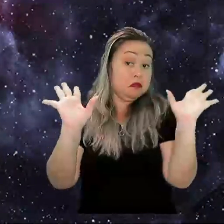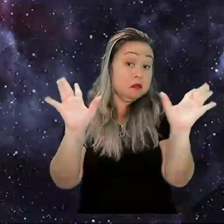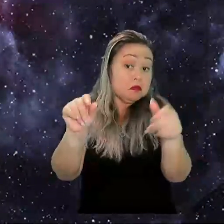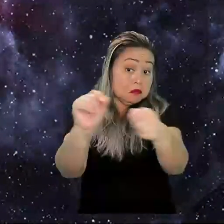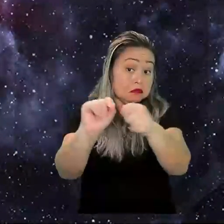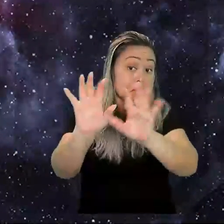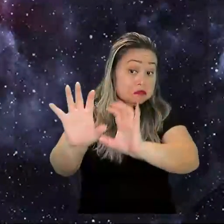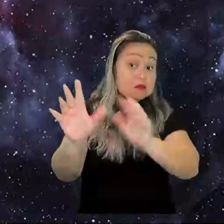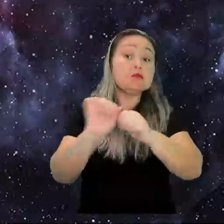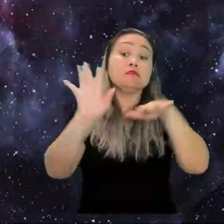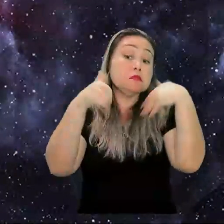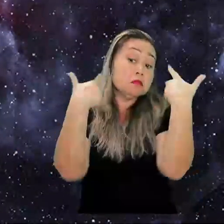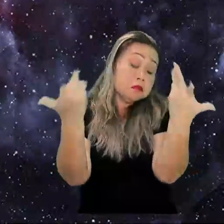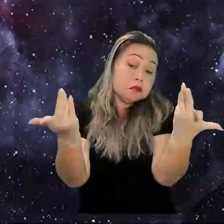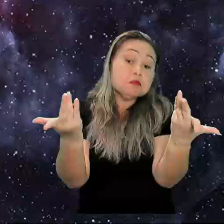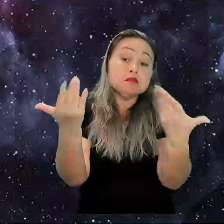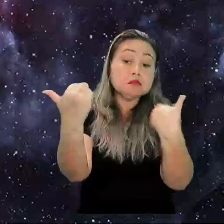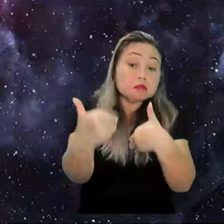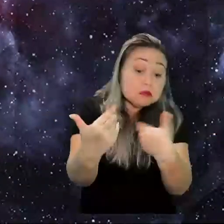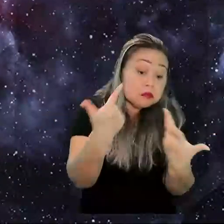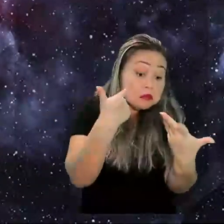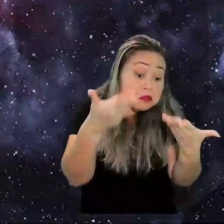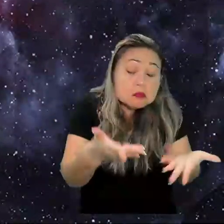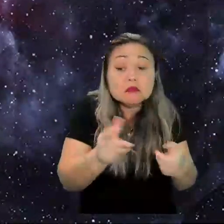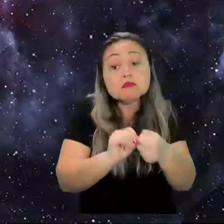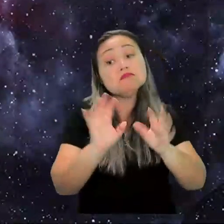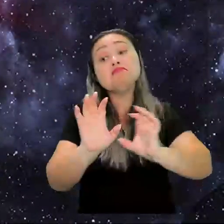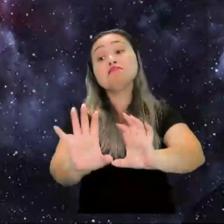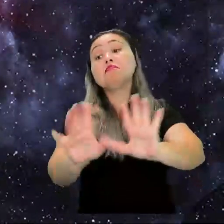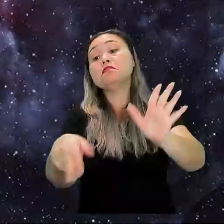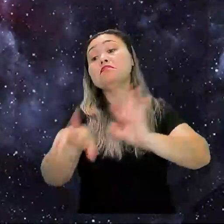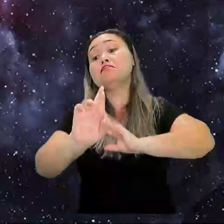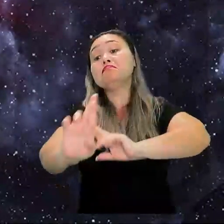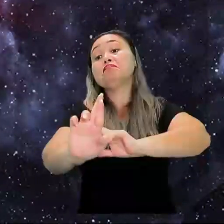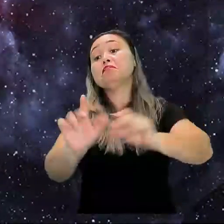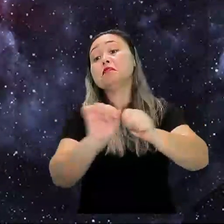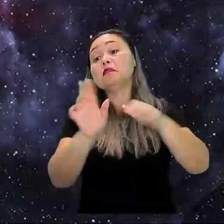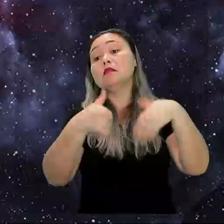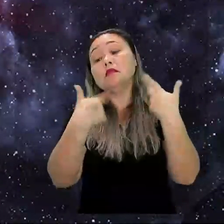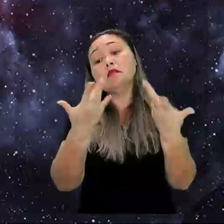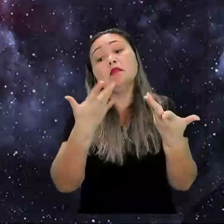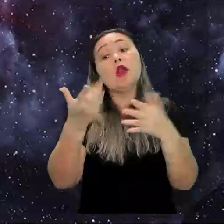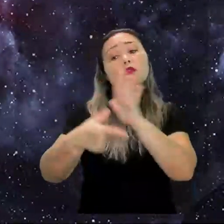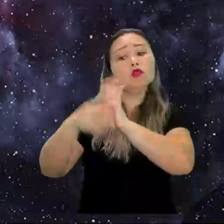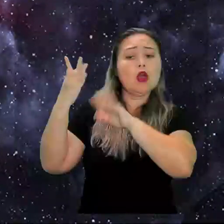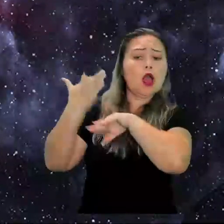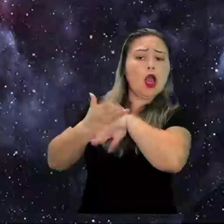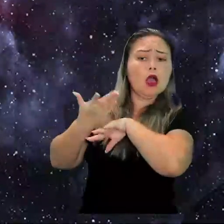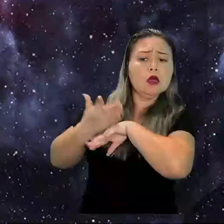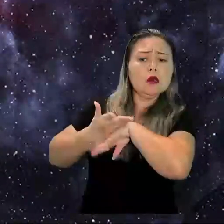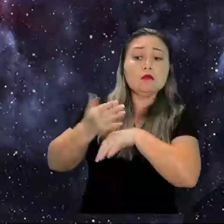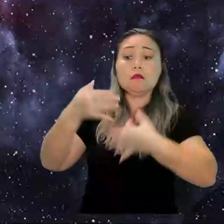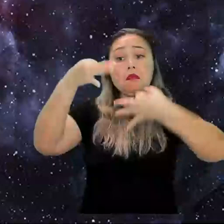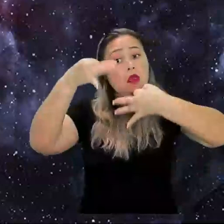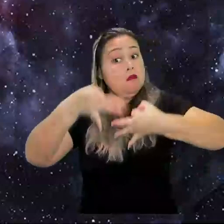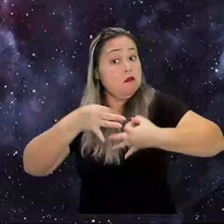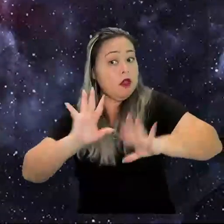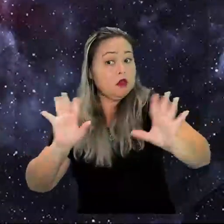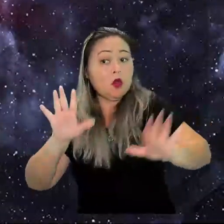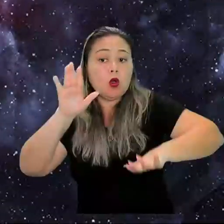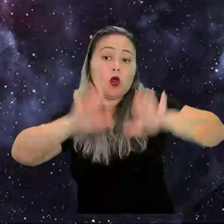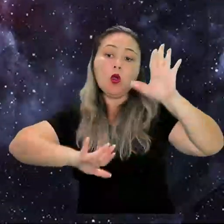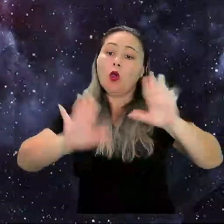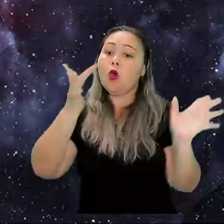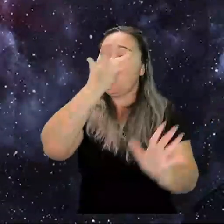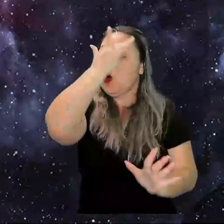de fazer a avaliação, a prova? Então, faça do seu jeito, tá? Se é o jeito que você já treinou, isso, perfeito. Ótimo. Tem gente